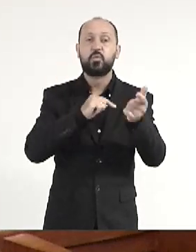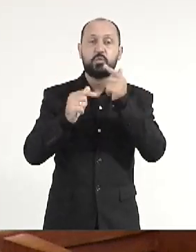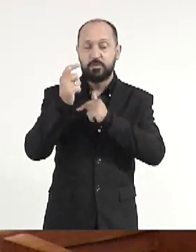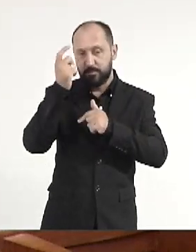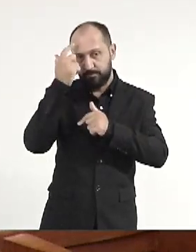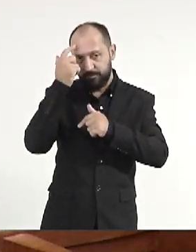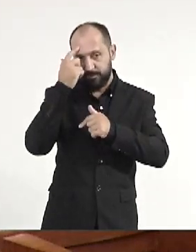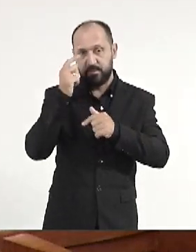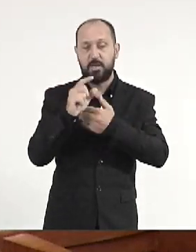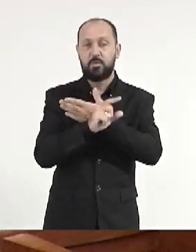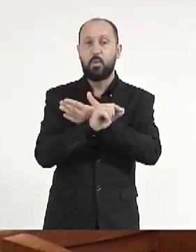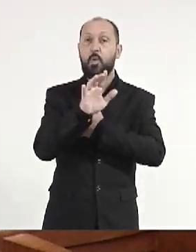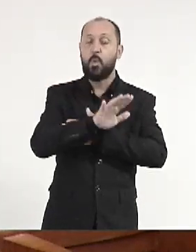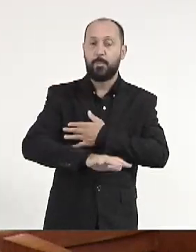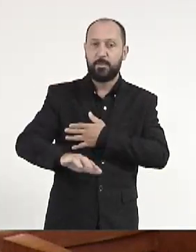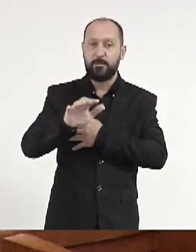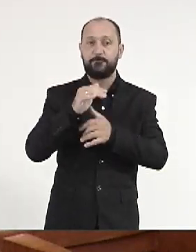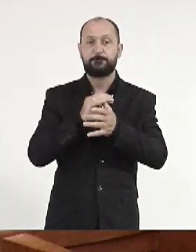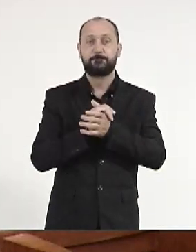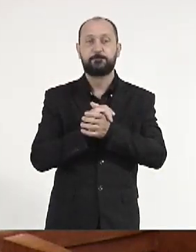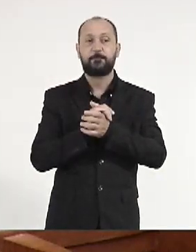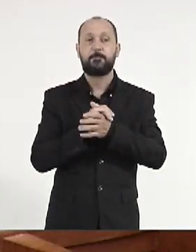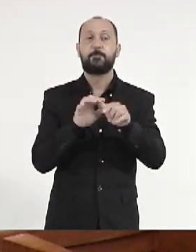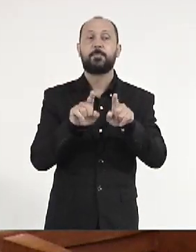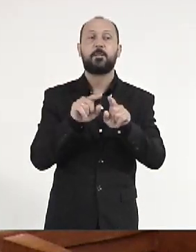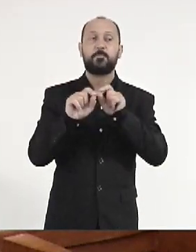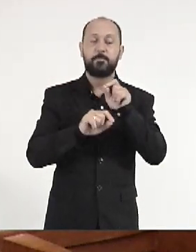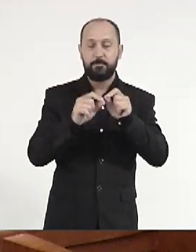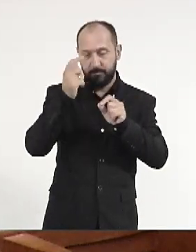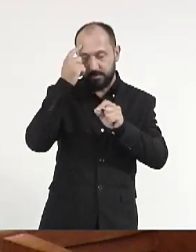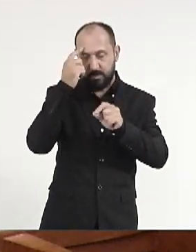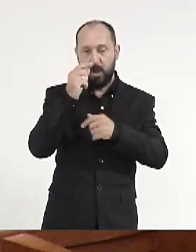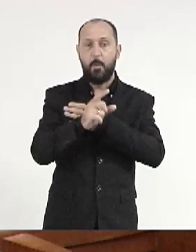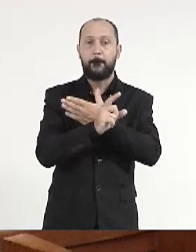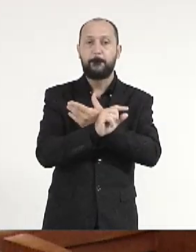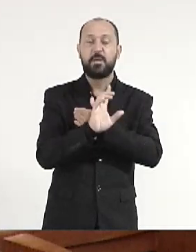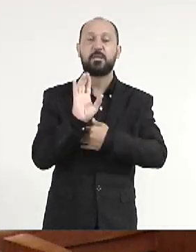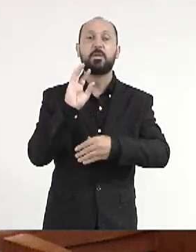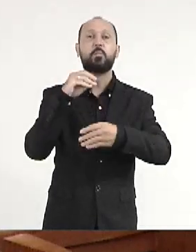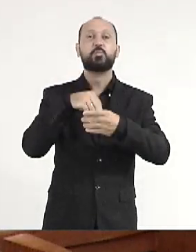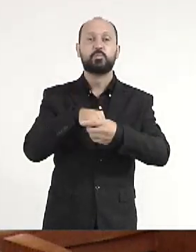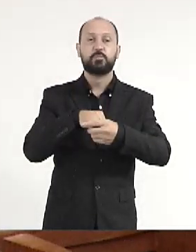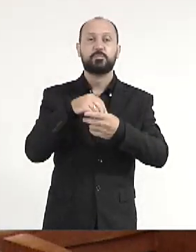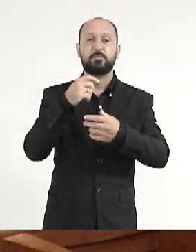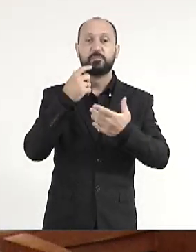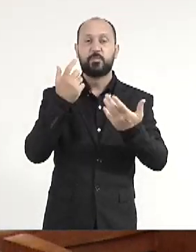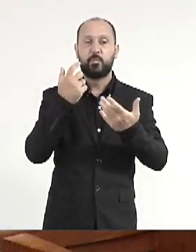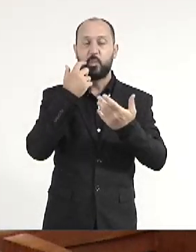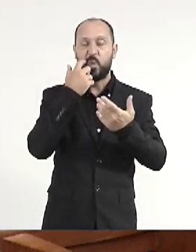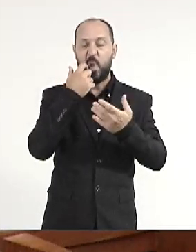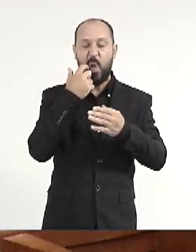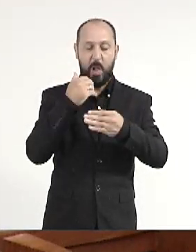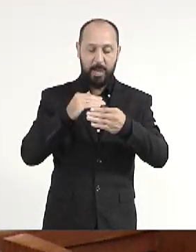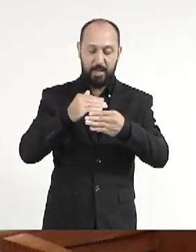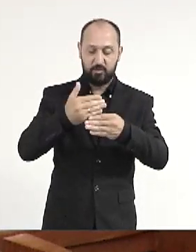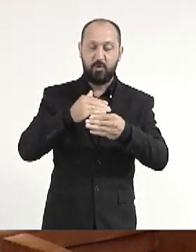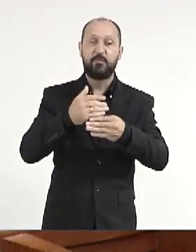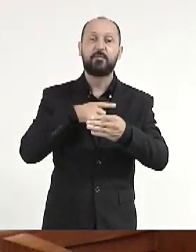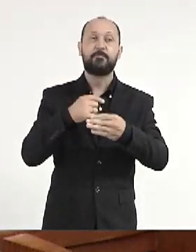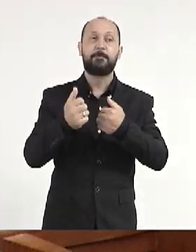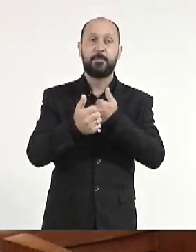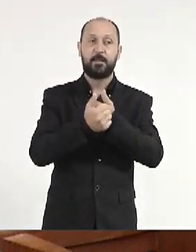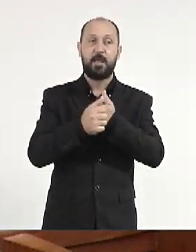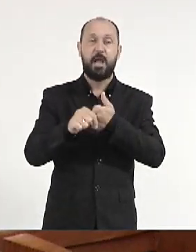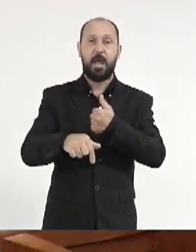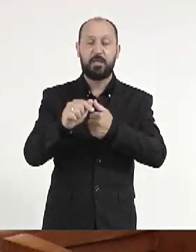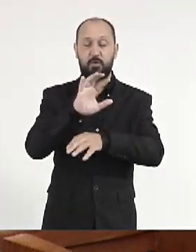pensar o Pantanal na sua totalidade. E, além disso, considerar o Pantanal dentro das suas fronteiras, que também está em fronteiras